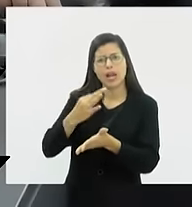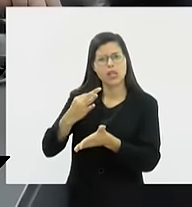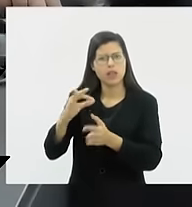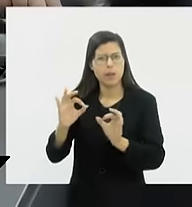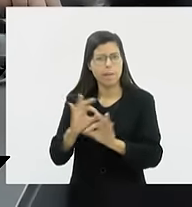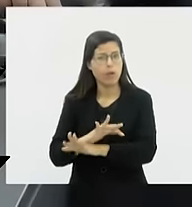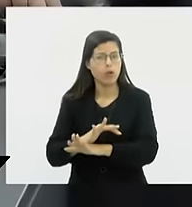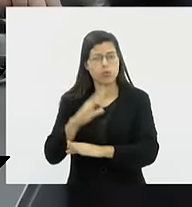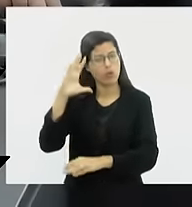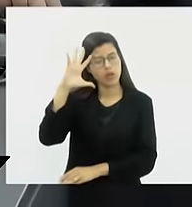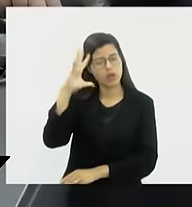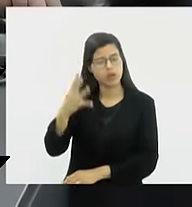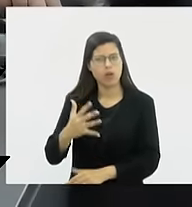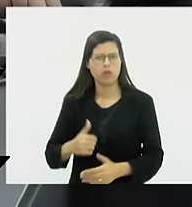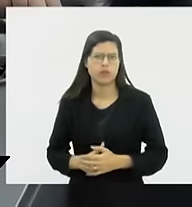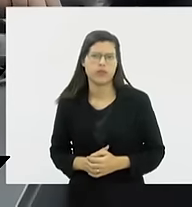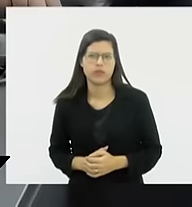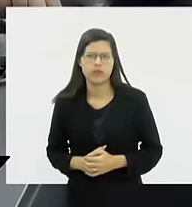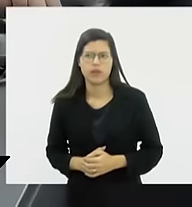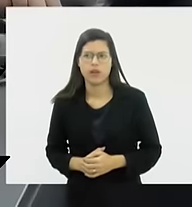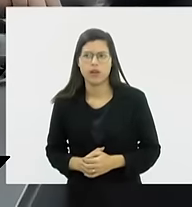uma canetada.